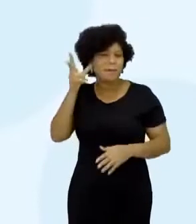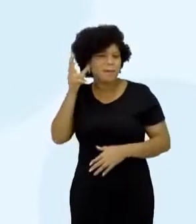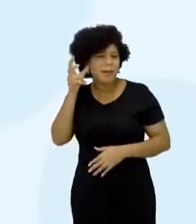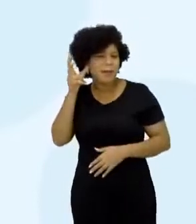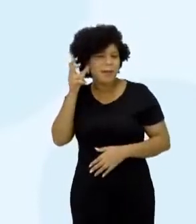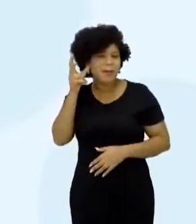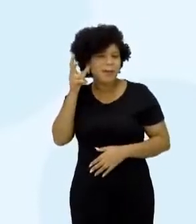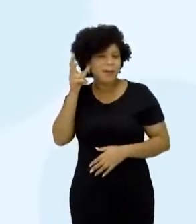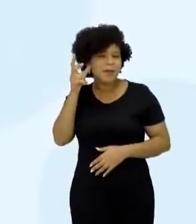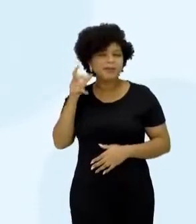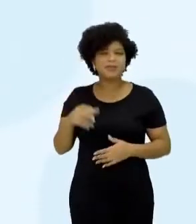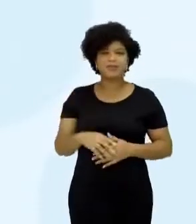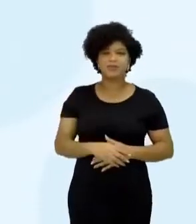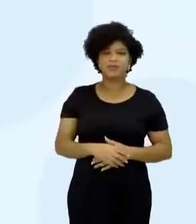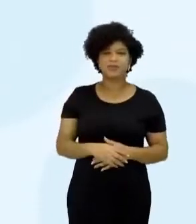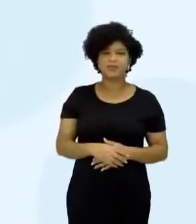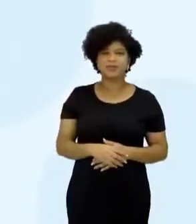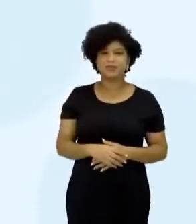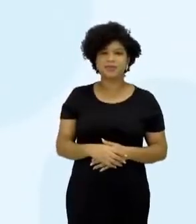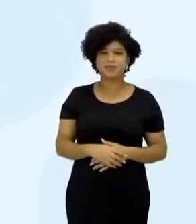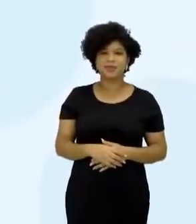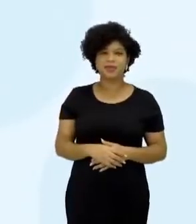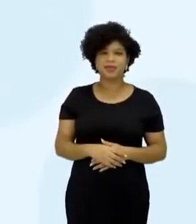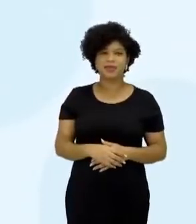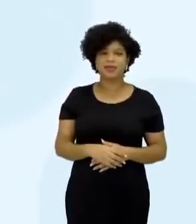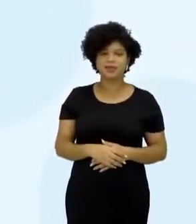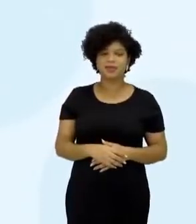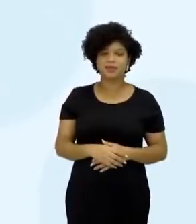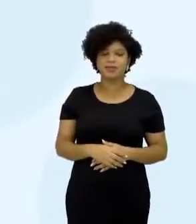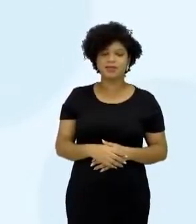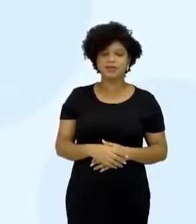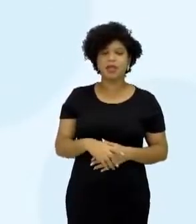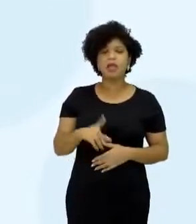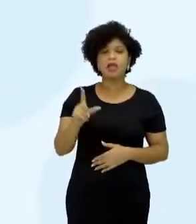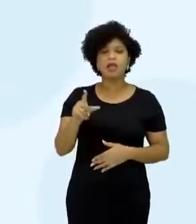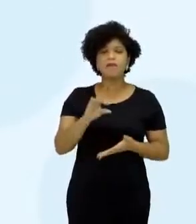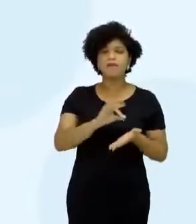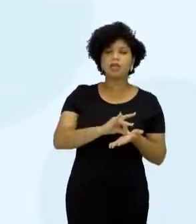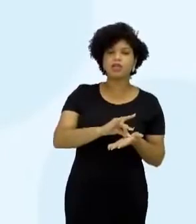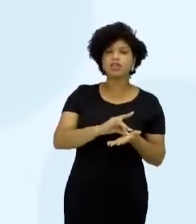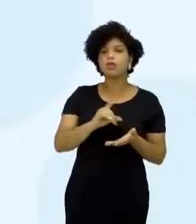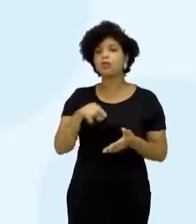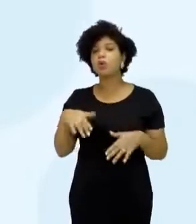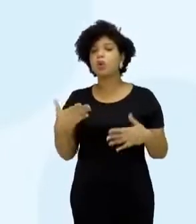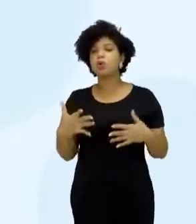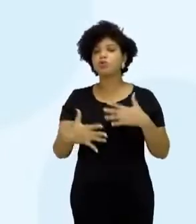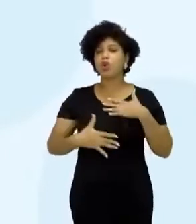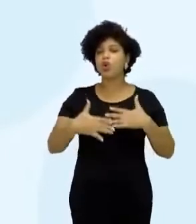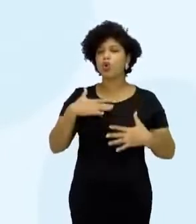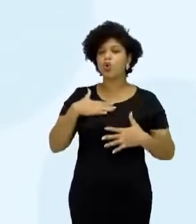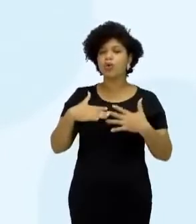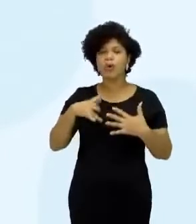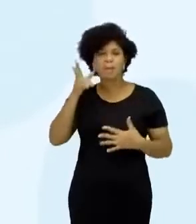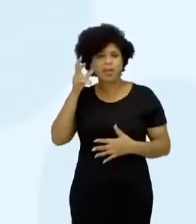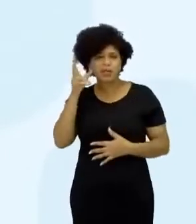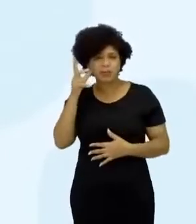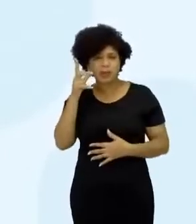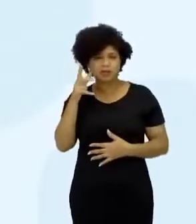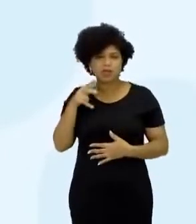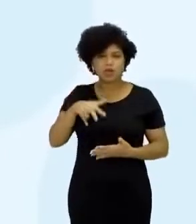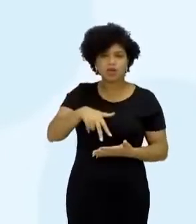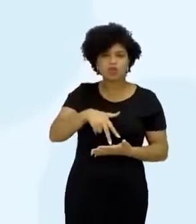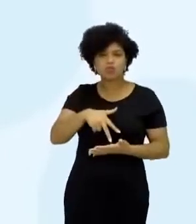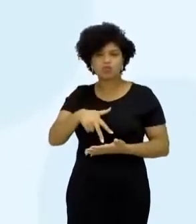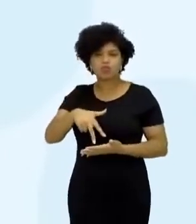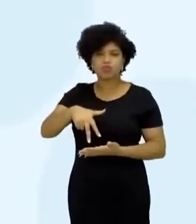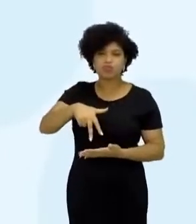Então, você acha, hein, professor? É mito ou opção da... Mito ou realidade? É realidade. É... E aí, pessoal, coloque pra gente aí se é mito